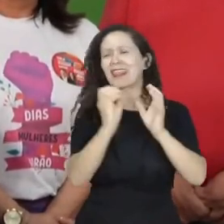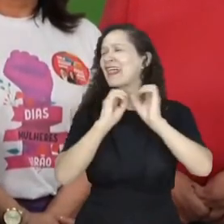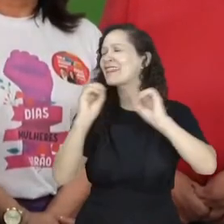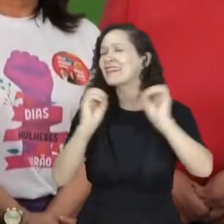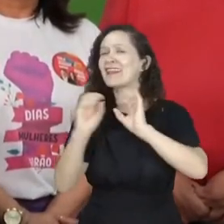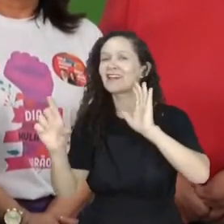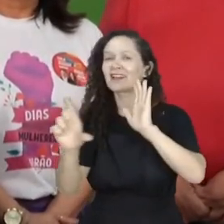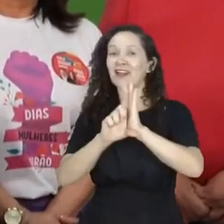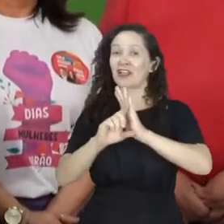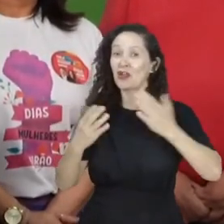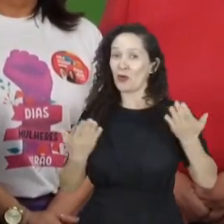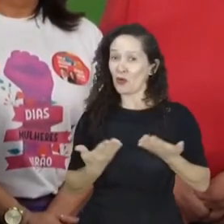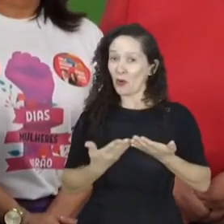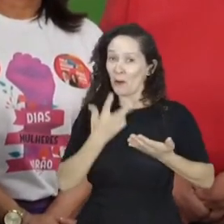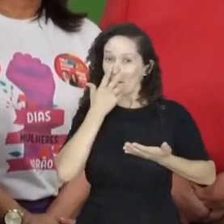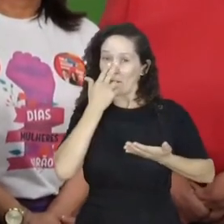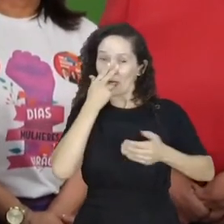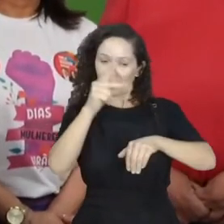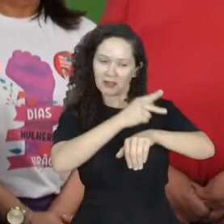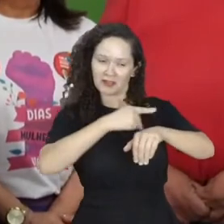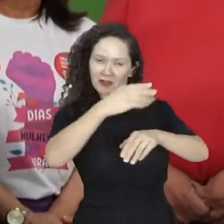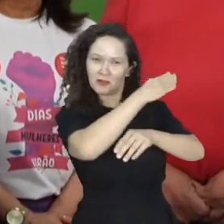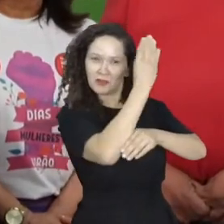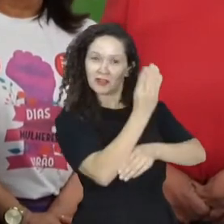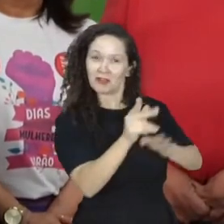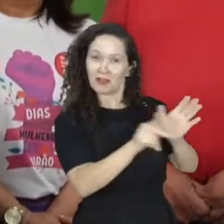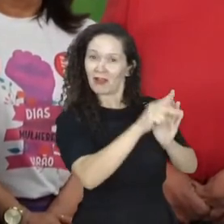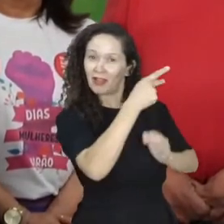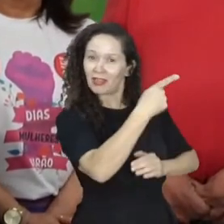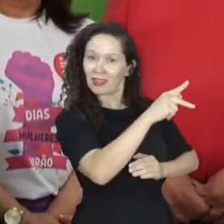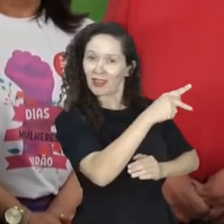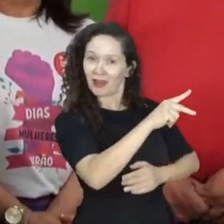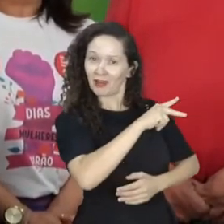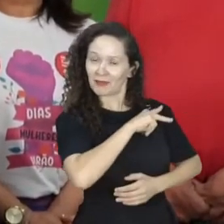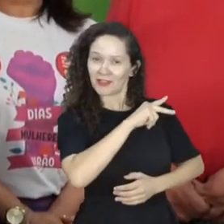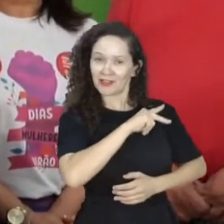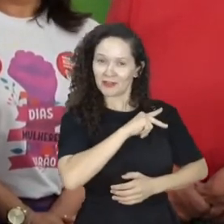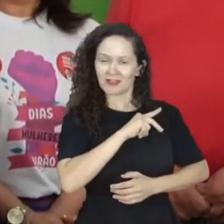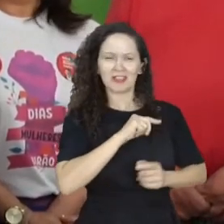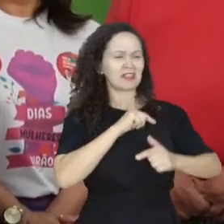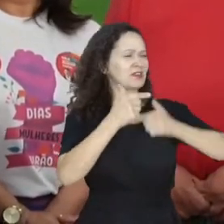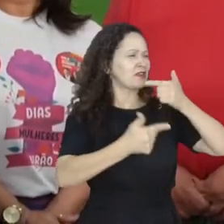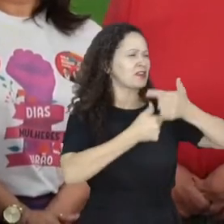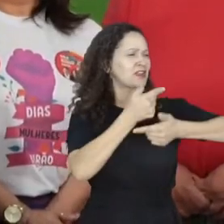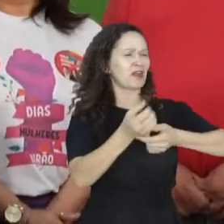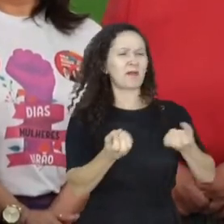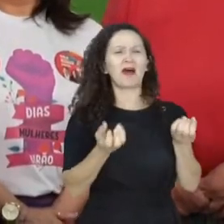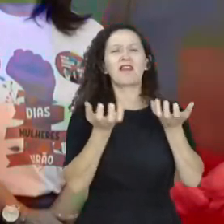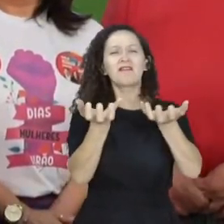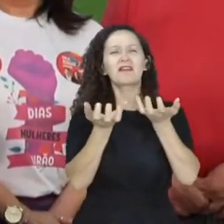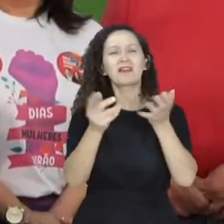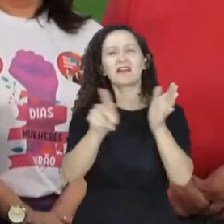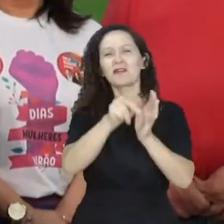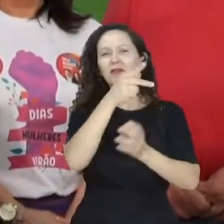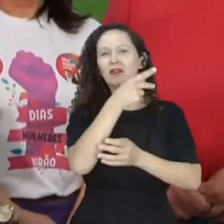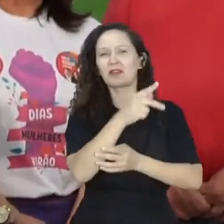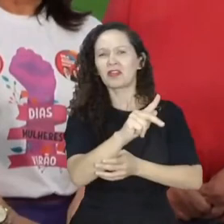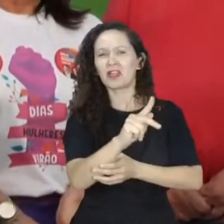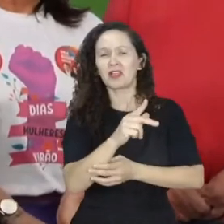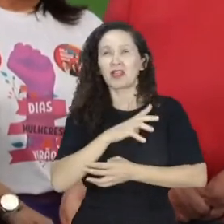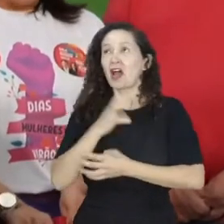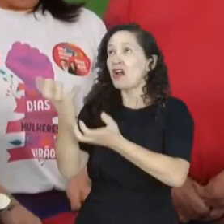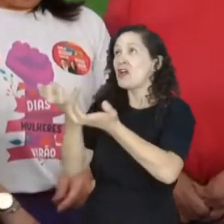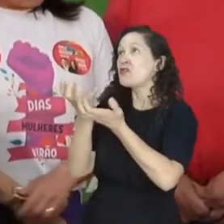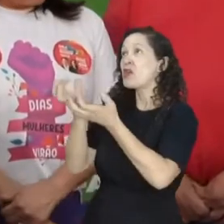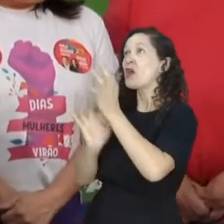Ele tá agindo como se o Brasil fosse uma coisa particular dele, em que ele faz e desfaz do jeito que ele quer, na medida em que ele